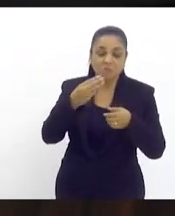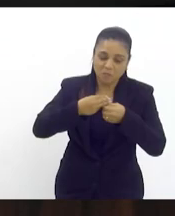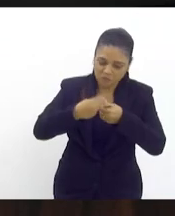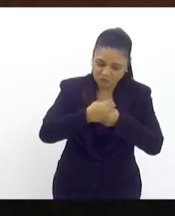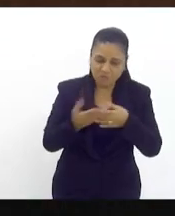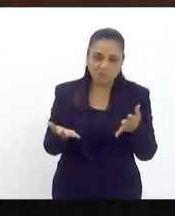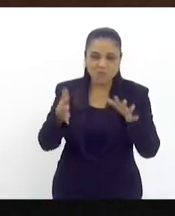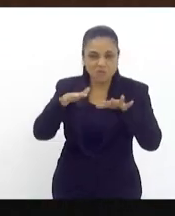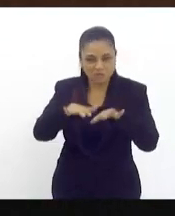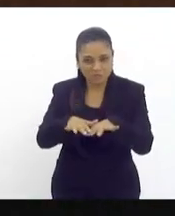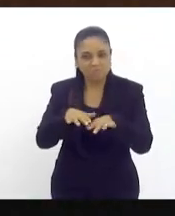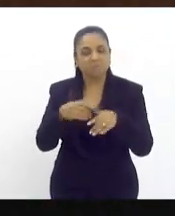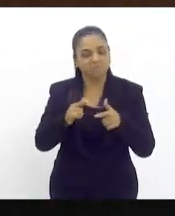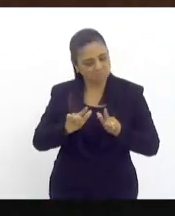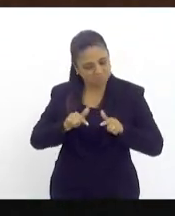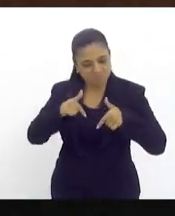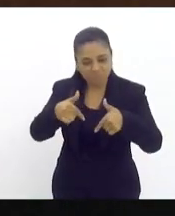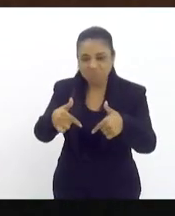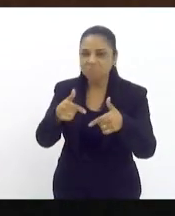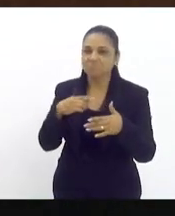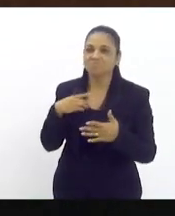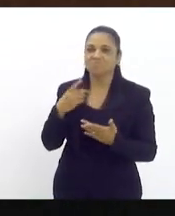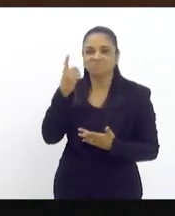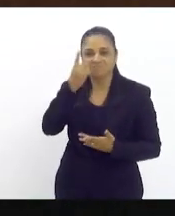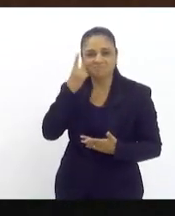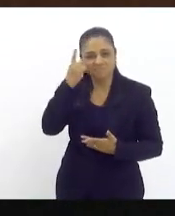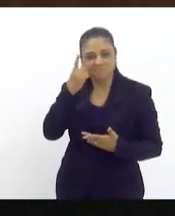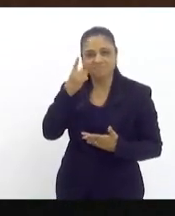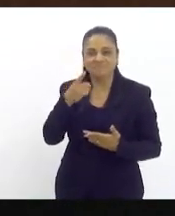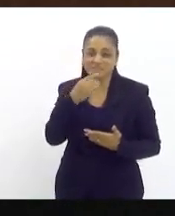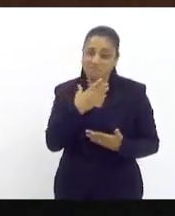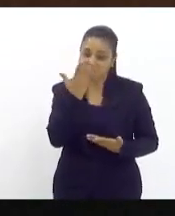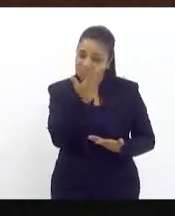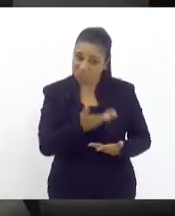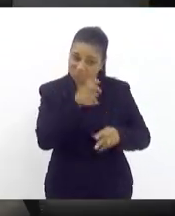iniciativa cada intermelão Parabéns